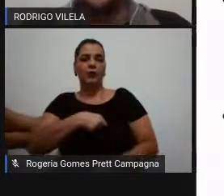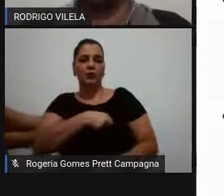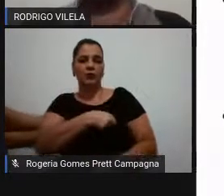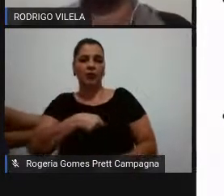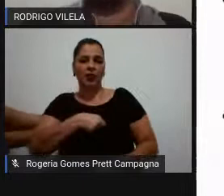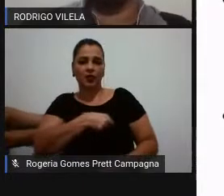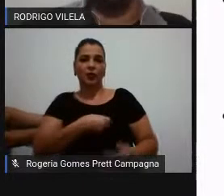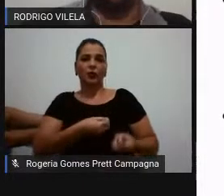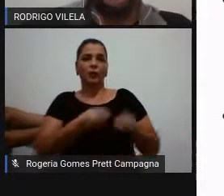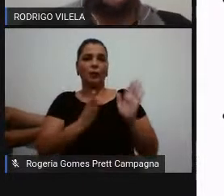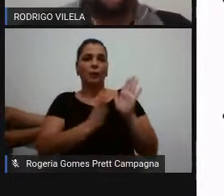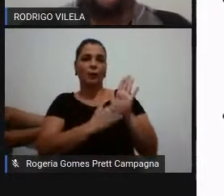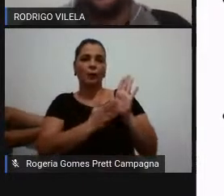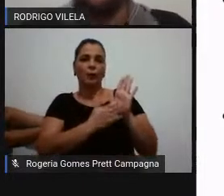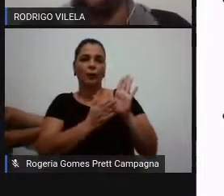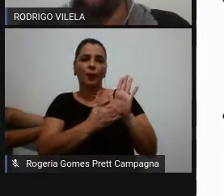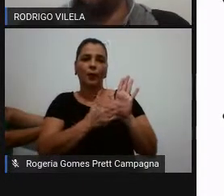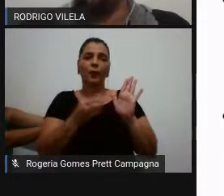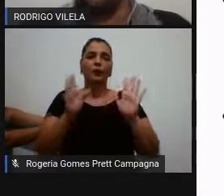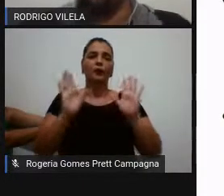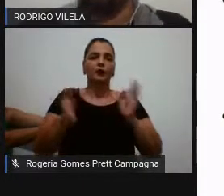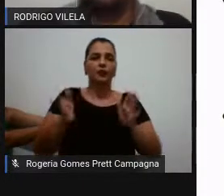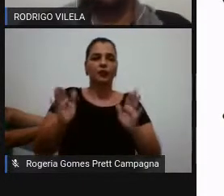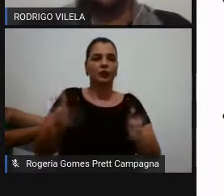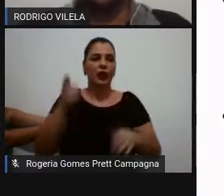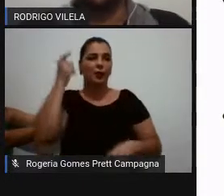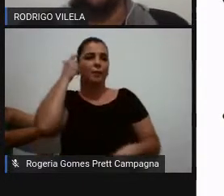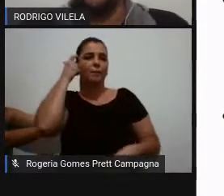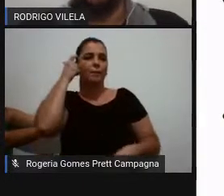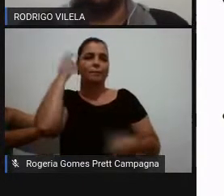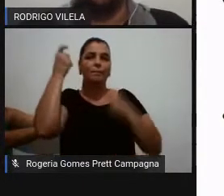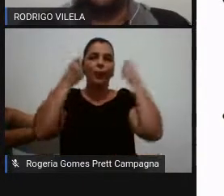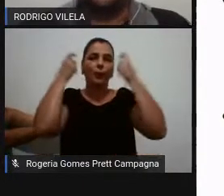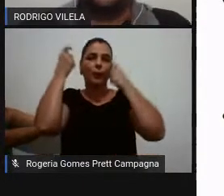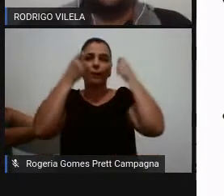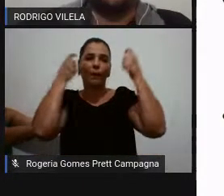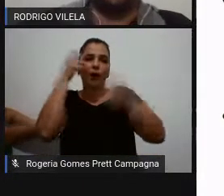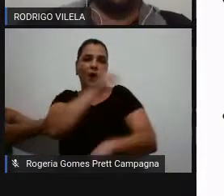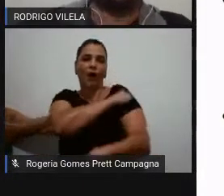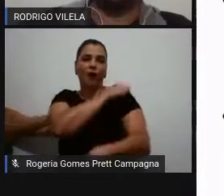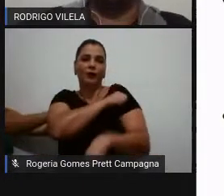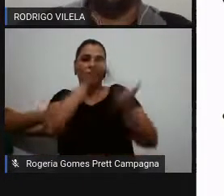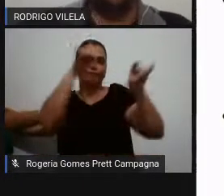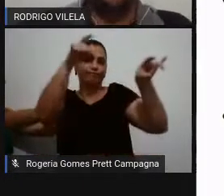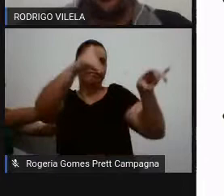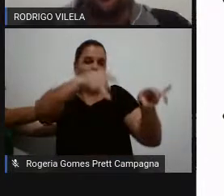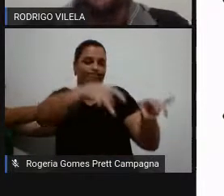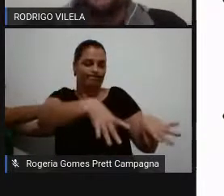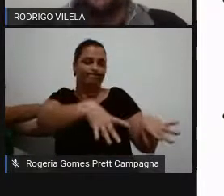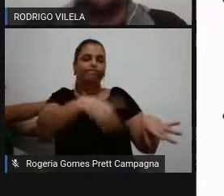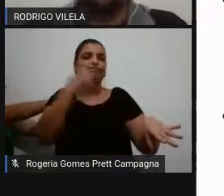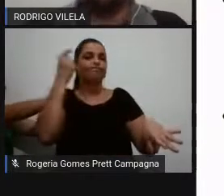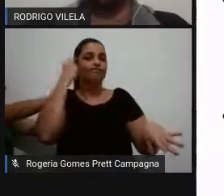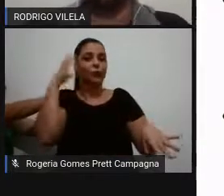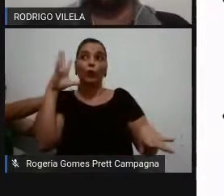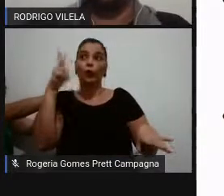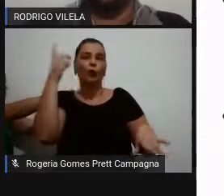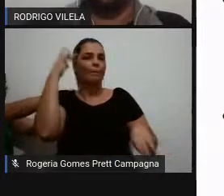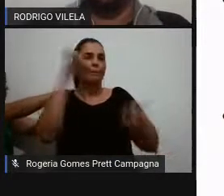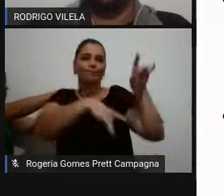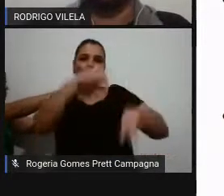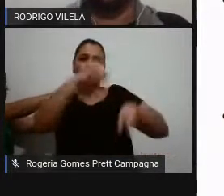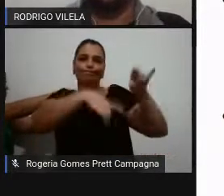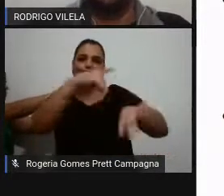não perdesse, preocupado com o abandono, o medo nesse momento estava com todos, mas nós tínhamos